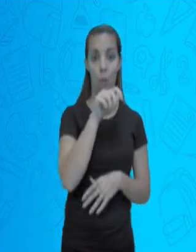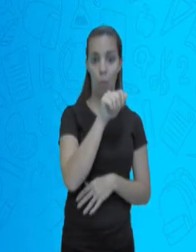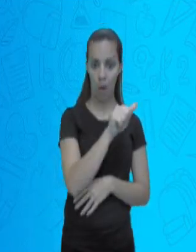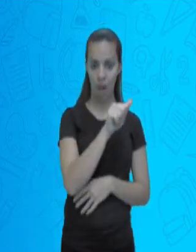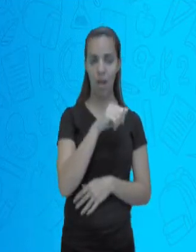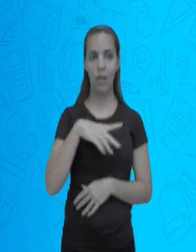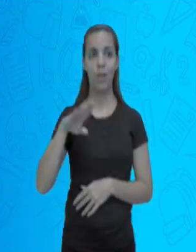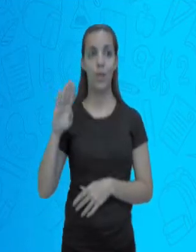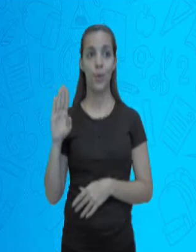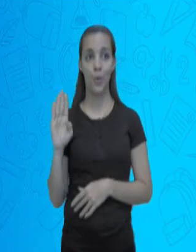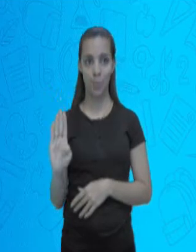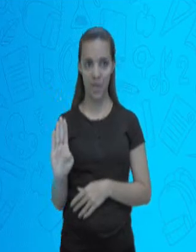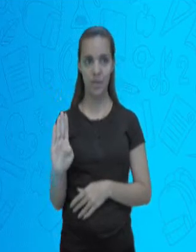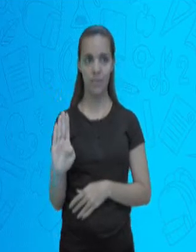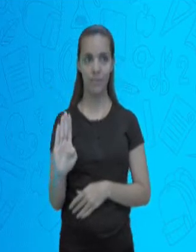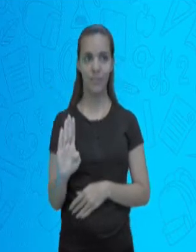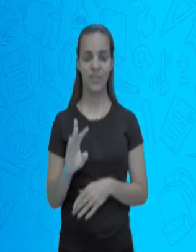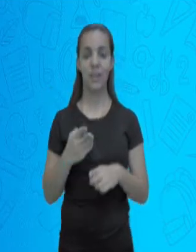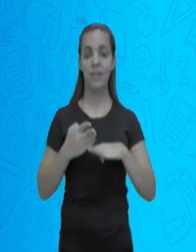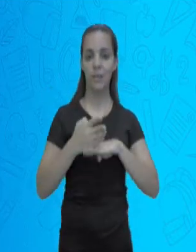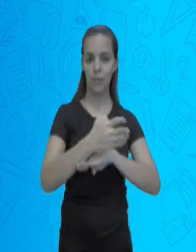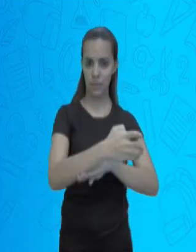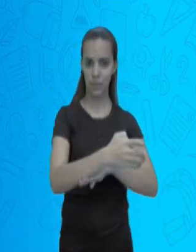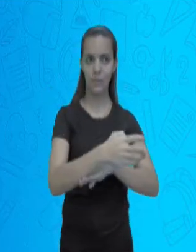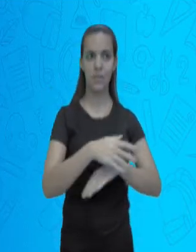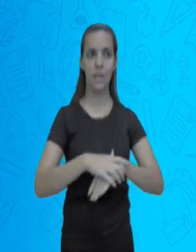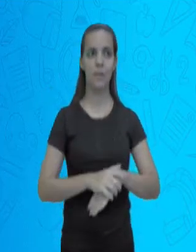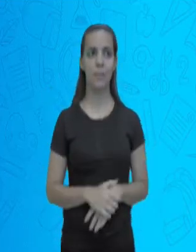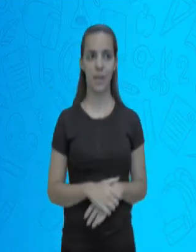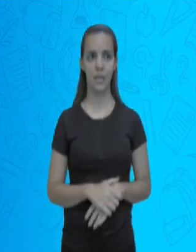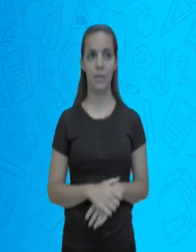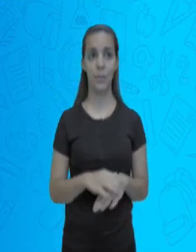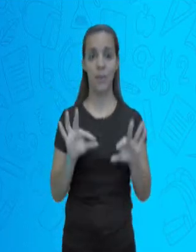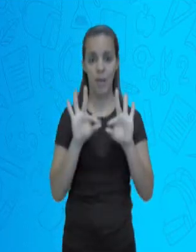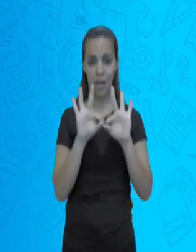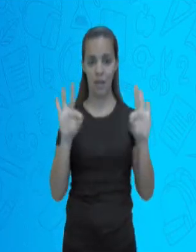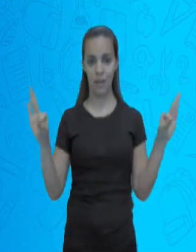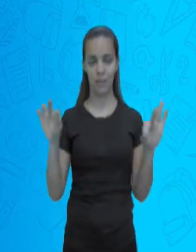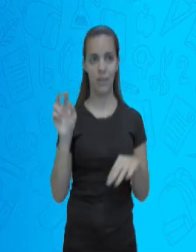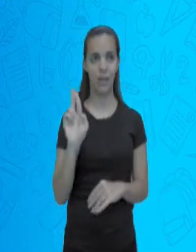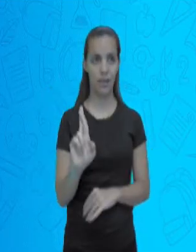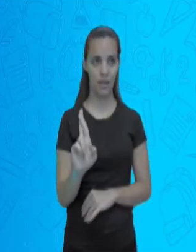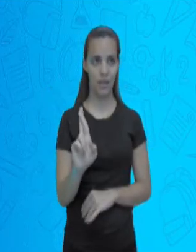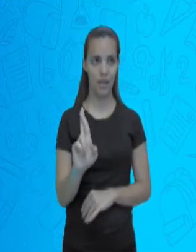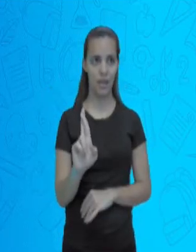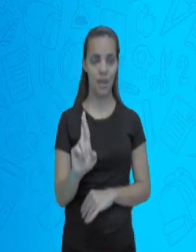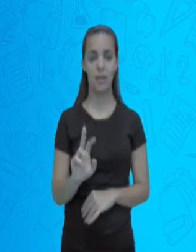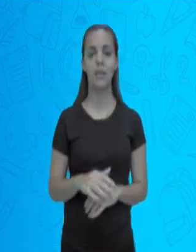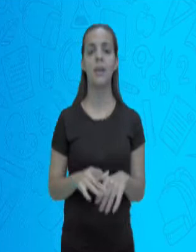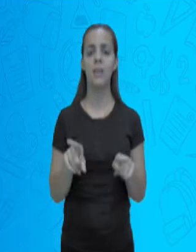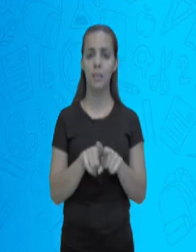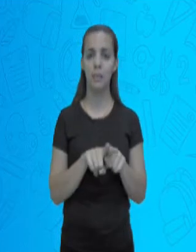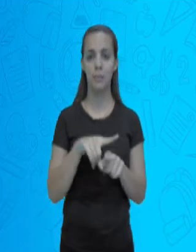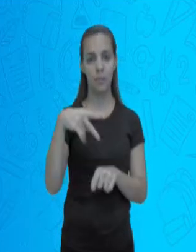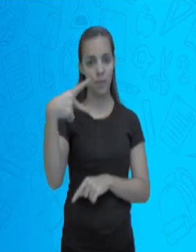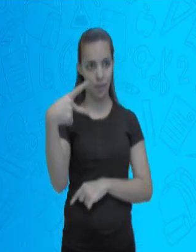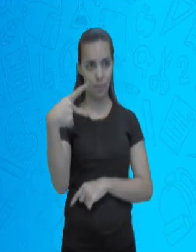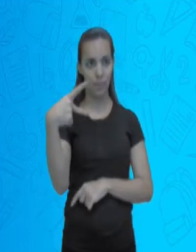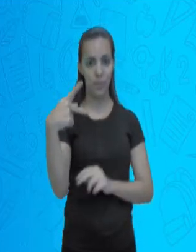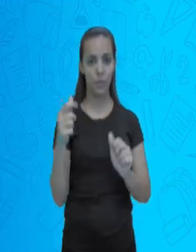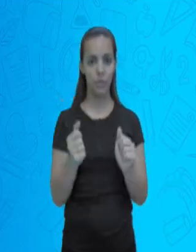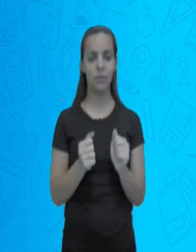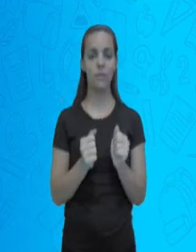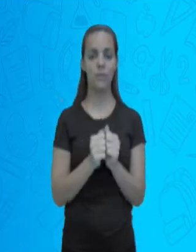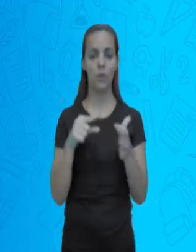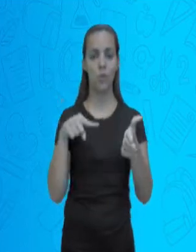B. Agora eu tenho o segmento AB. O que eu vou fazer agora? Agora, eu vou ainda, utilizando